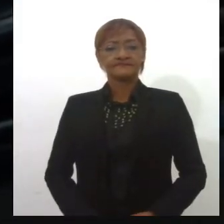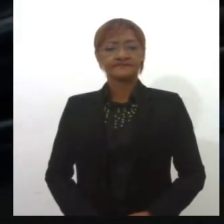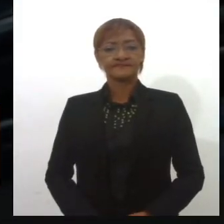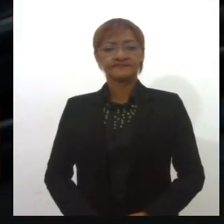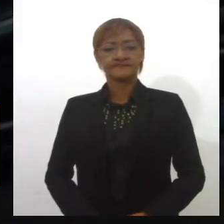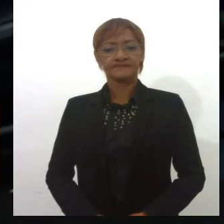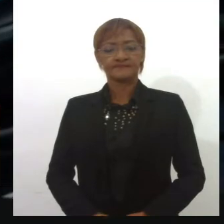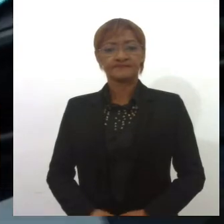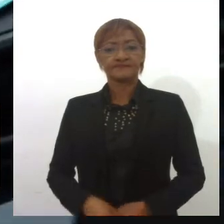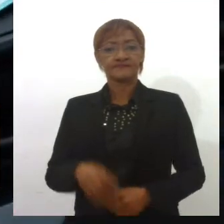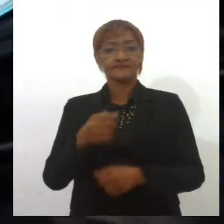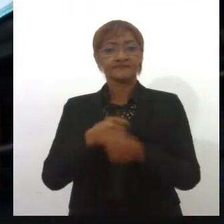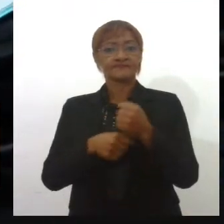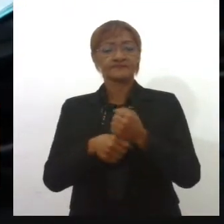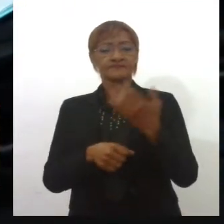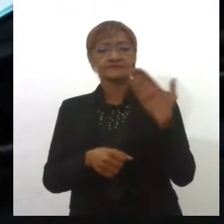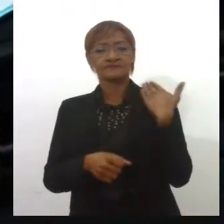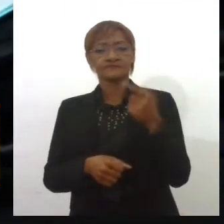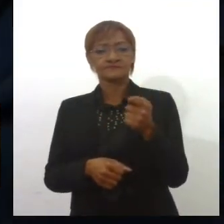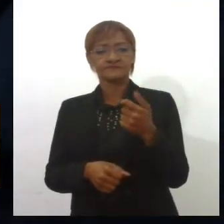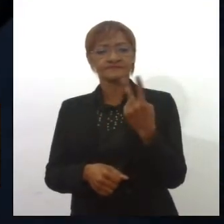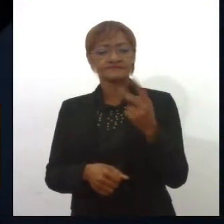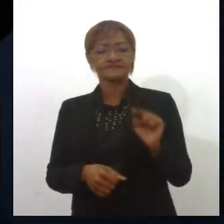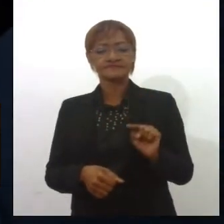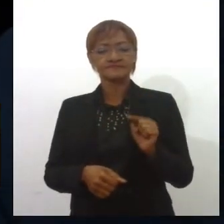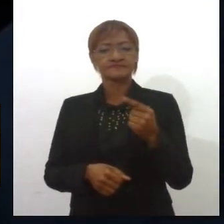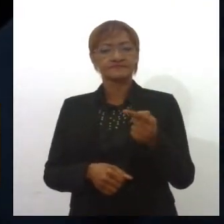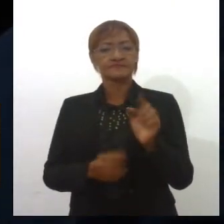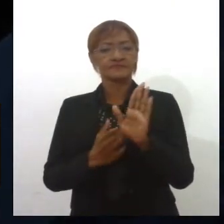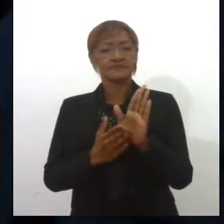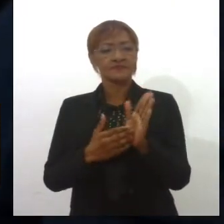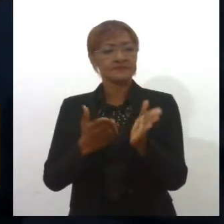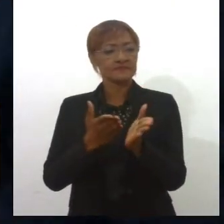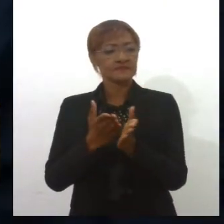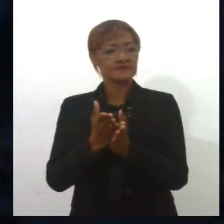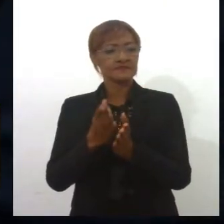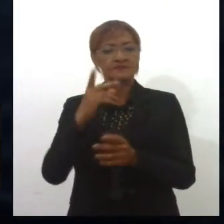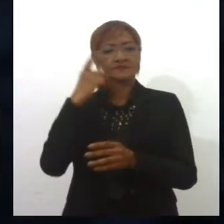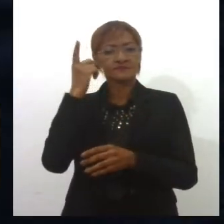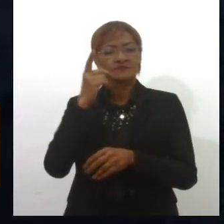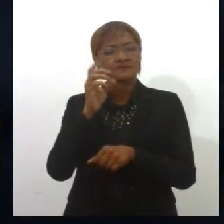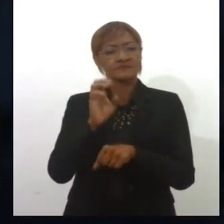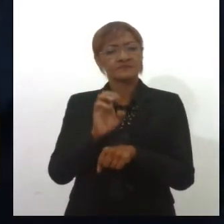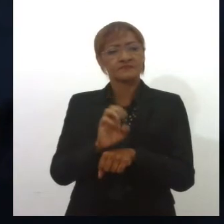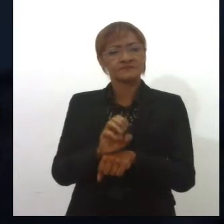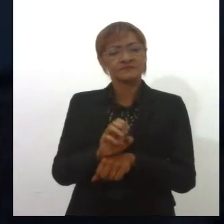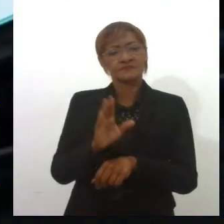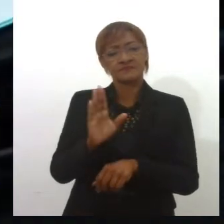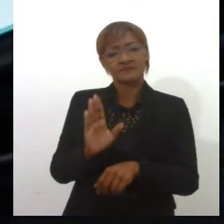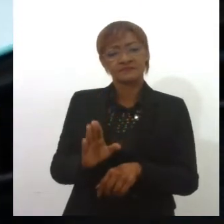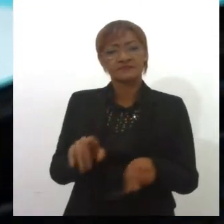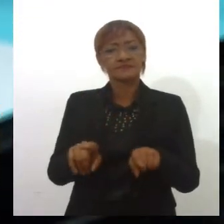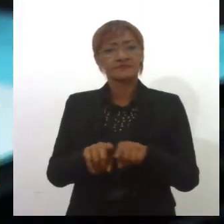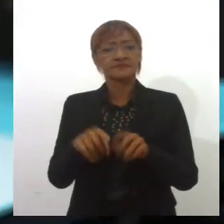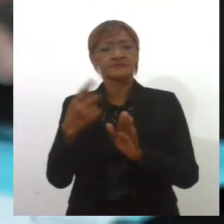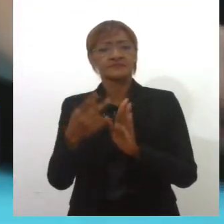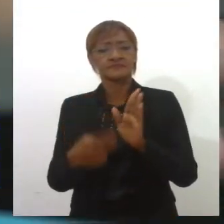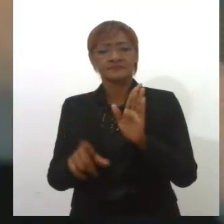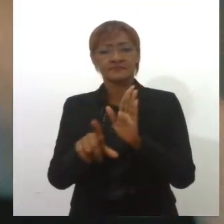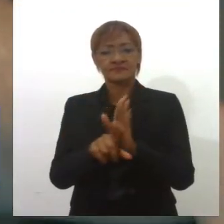No ano passado, quase 2 mil proposituras foram aprovadas pelos deputados estaduais. Dentre elas, o projeto de lei